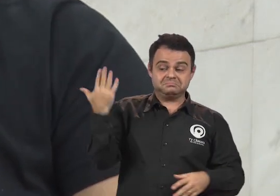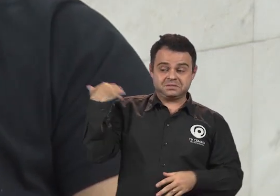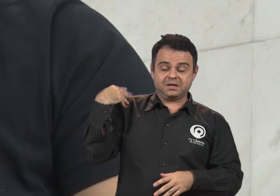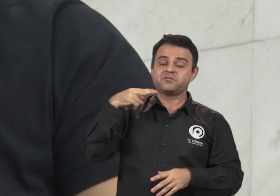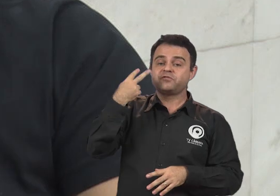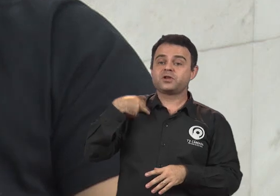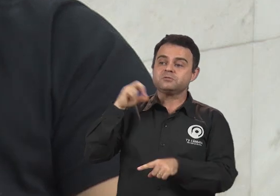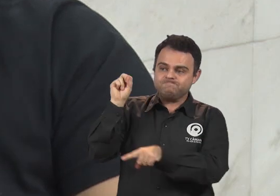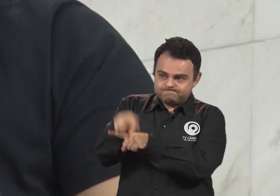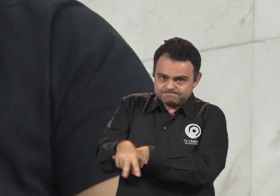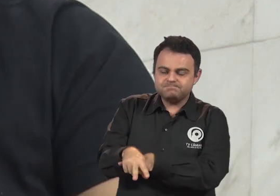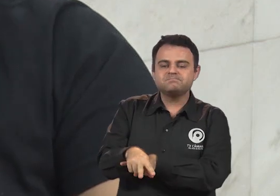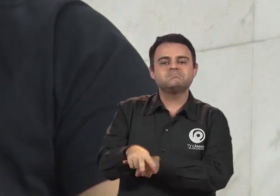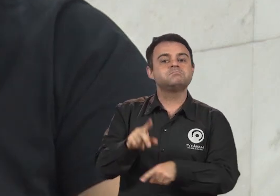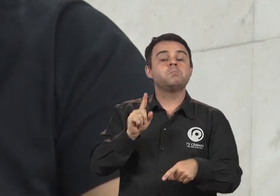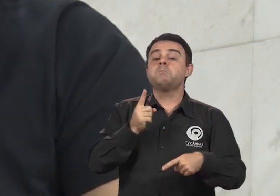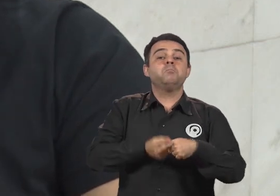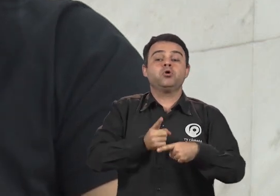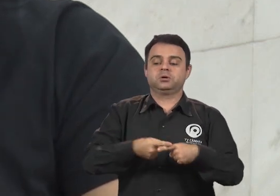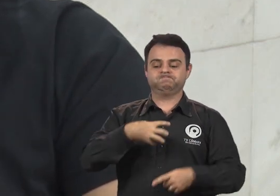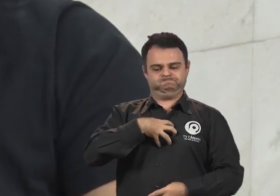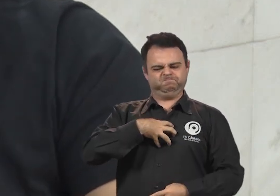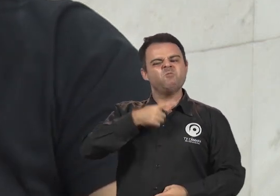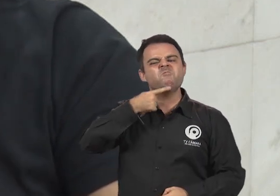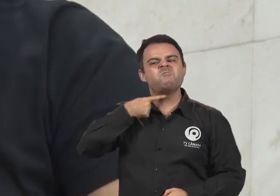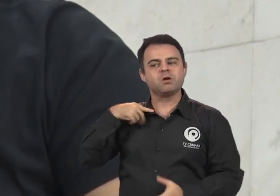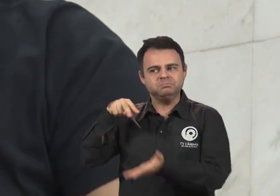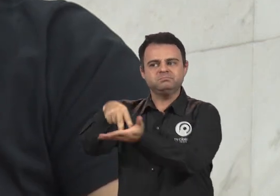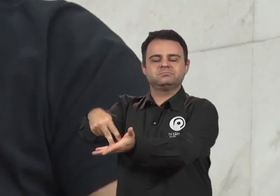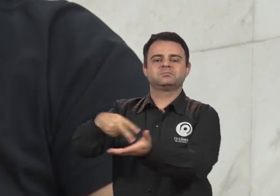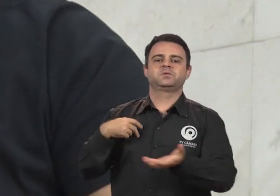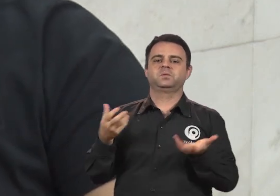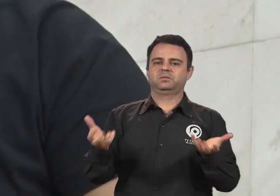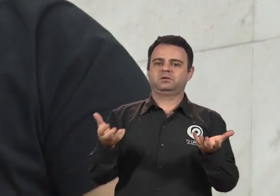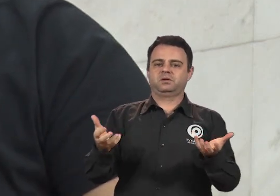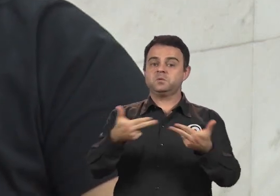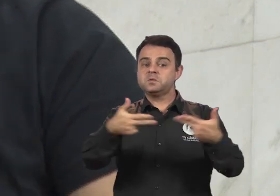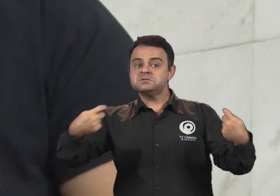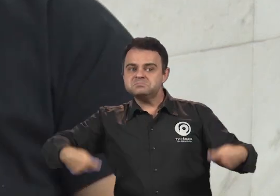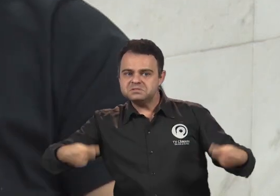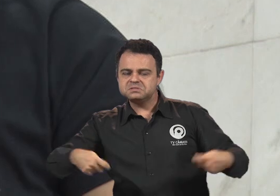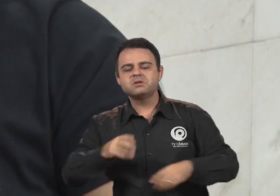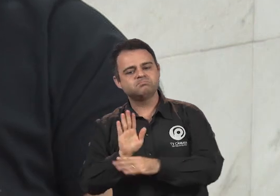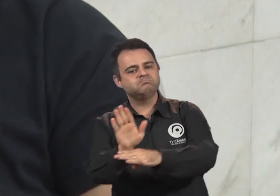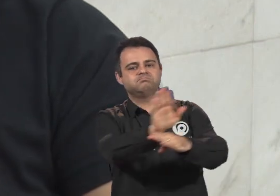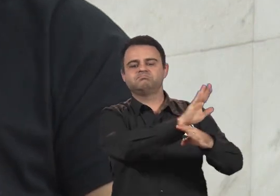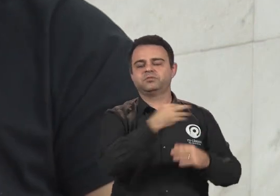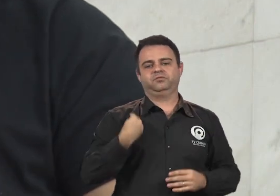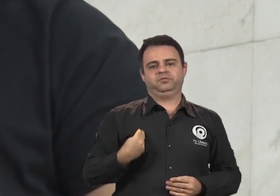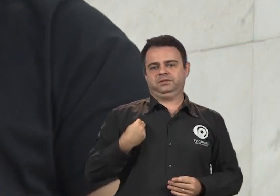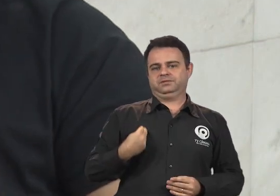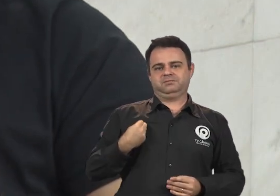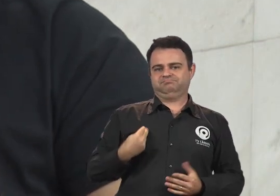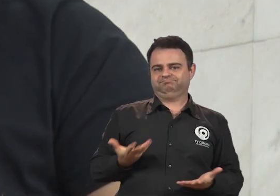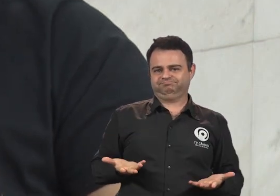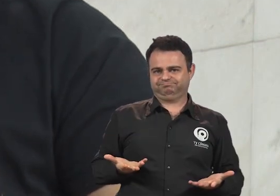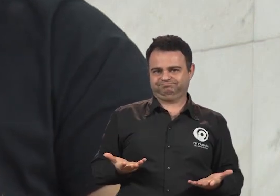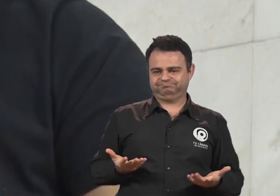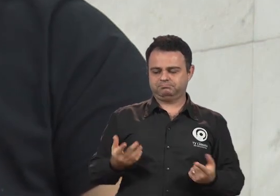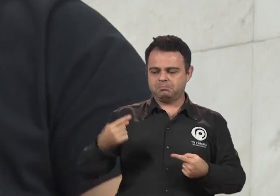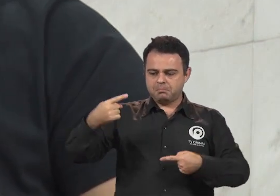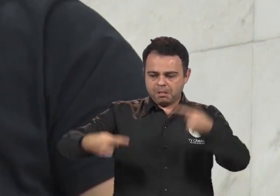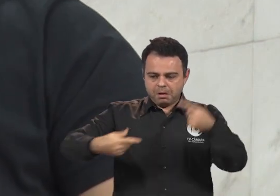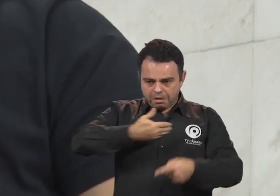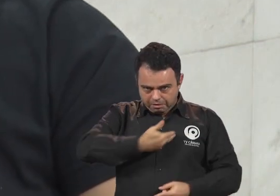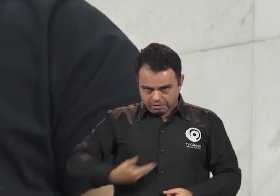missão, e o que for melhor para a nossa cidade, eu vou estar à disposição. Infelizmente, a política, às vezes, a gente não consegue as coisas no